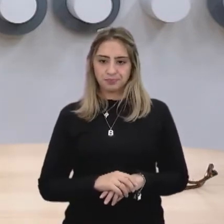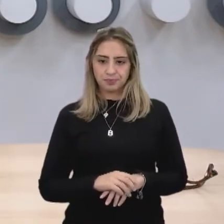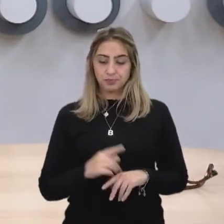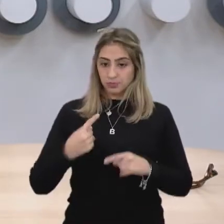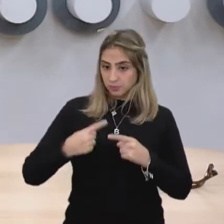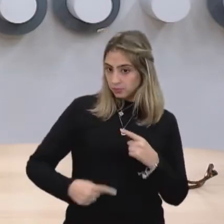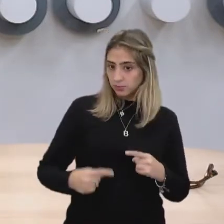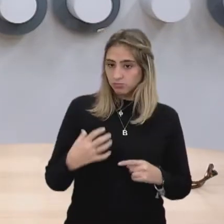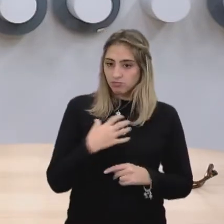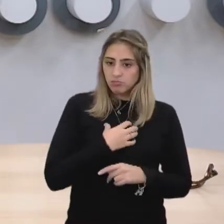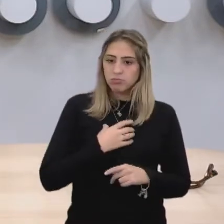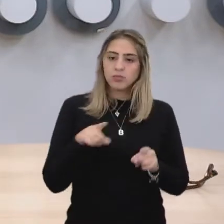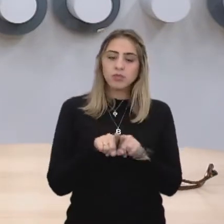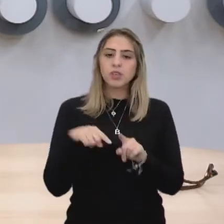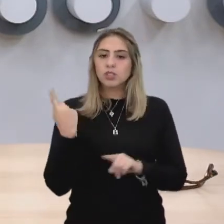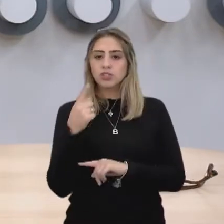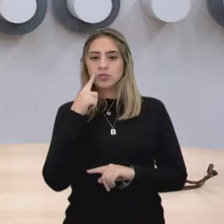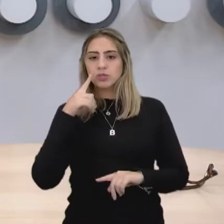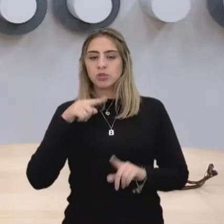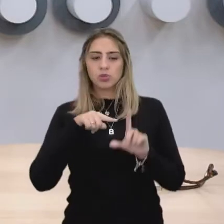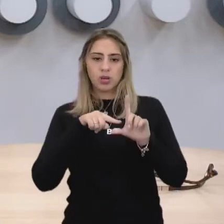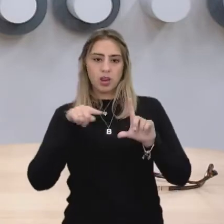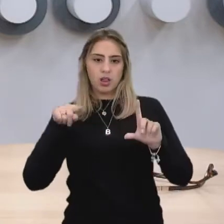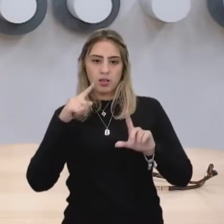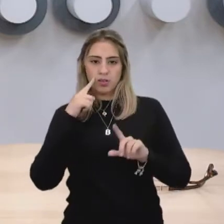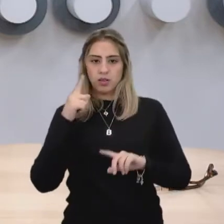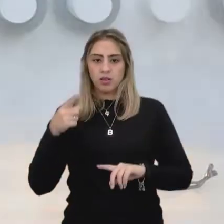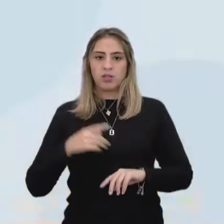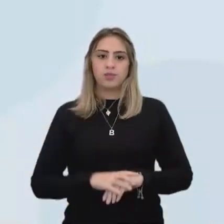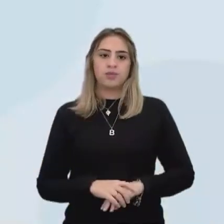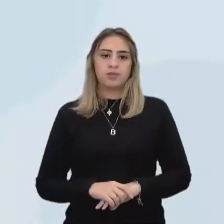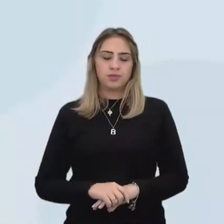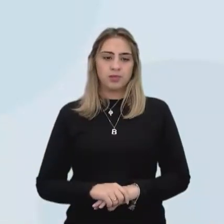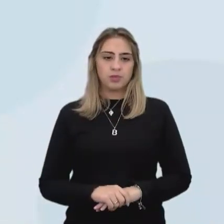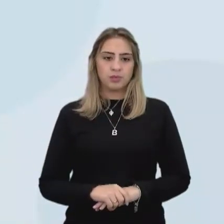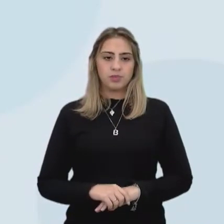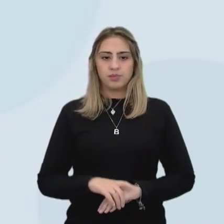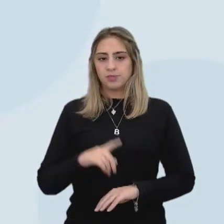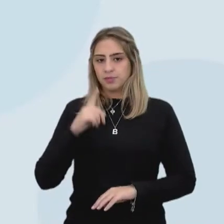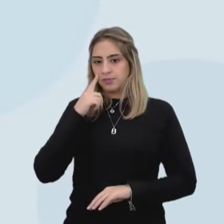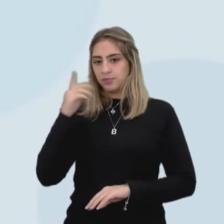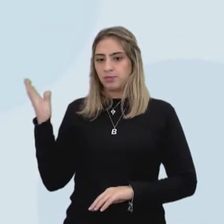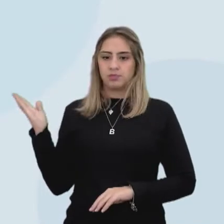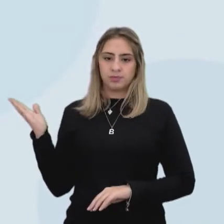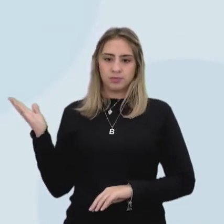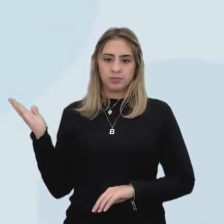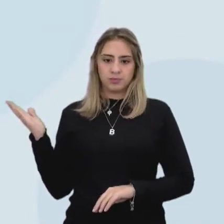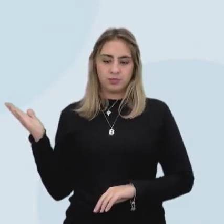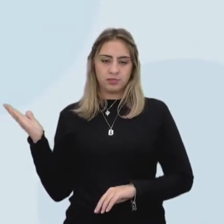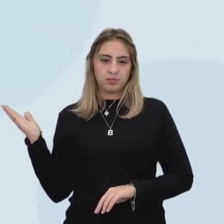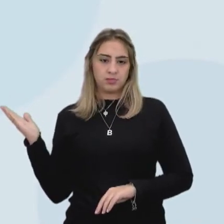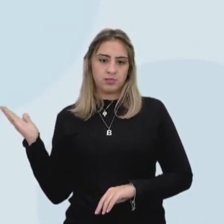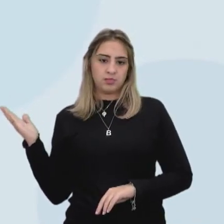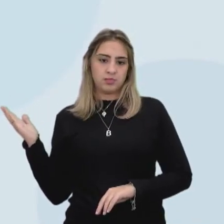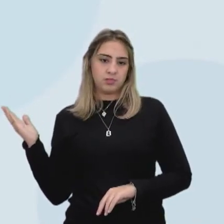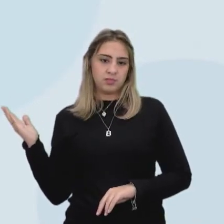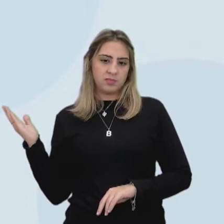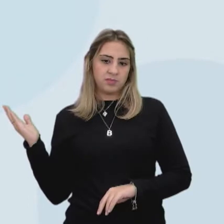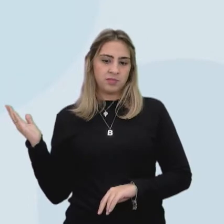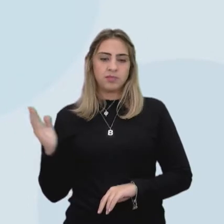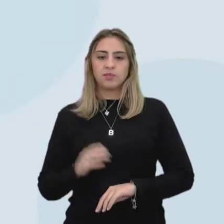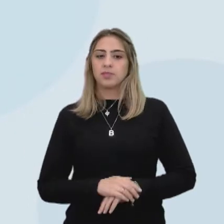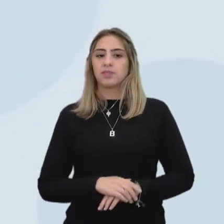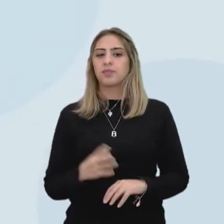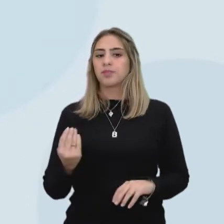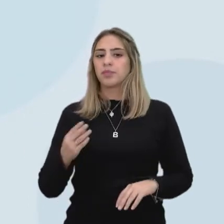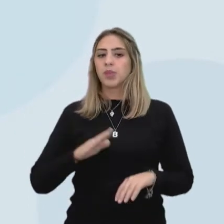situação que a gente viu no gráfico. Põe o gráfico aí de novo, Jojo, só para a gente relacionar. Tá aí, ó, tá vendo? Ó? Então veja aí, né?